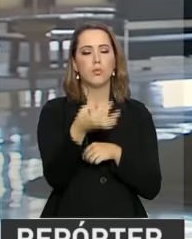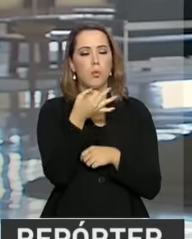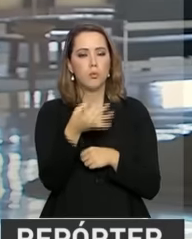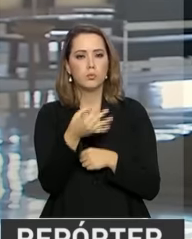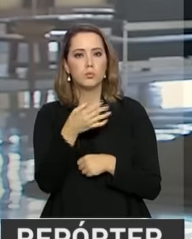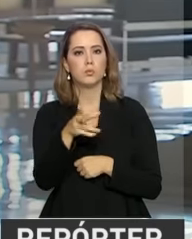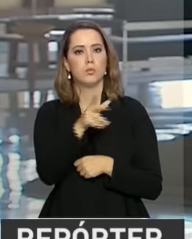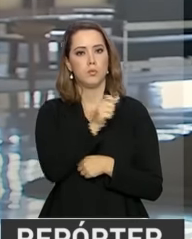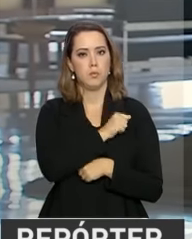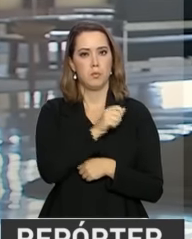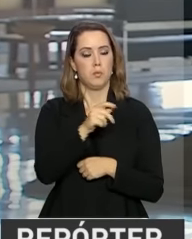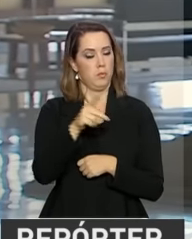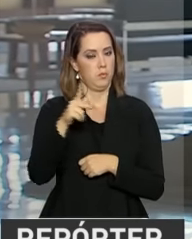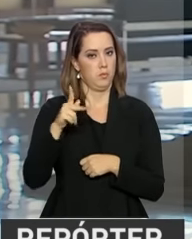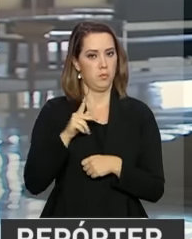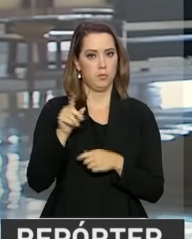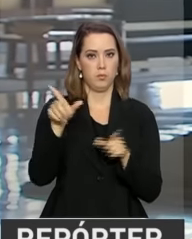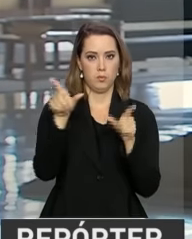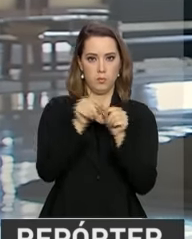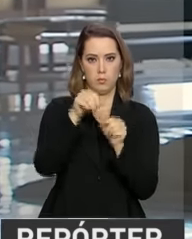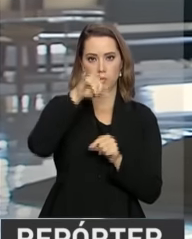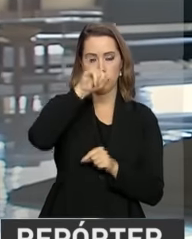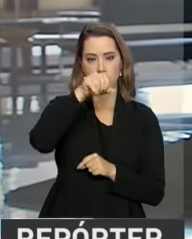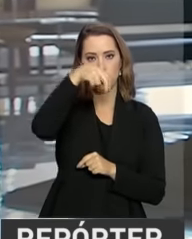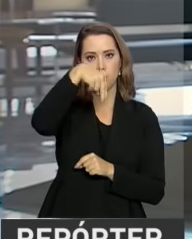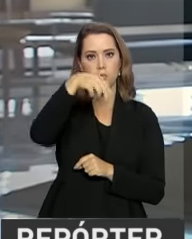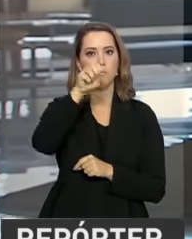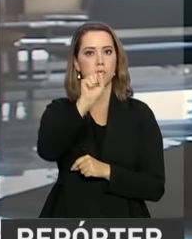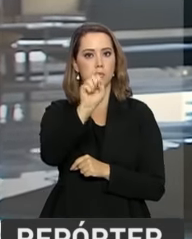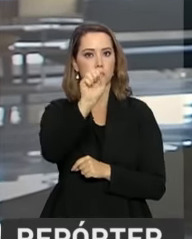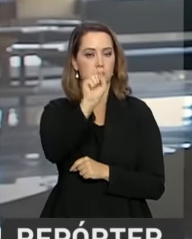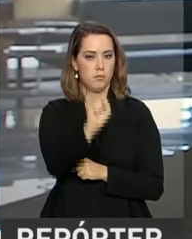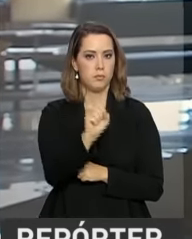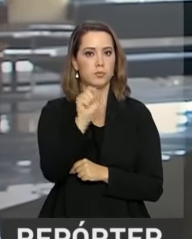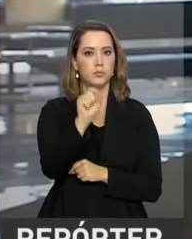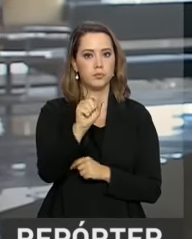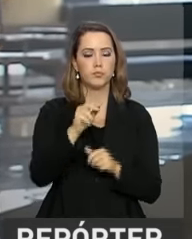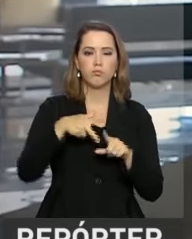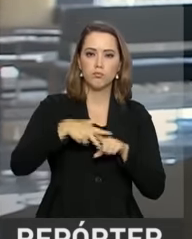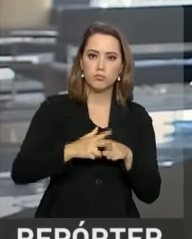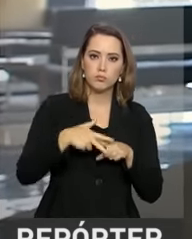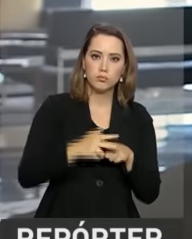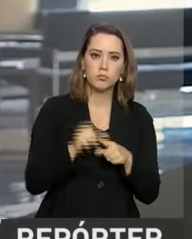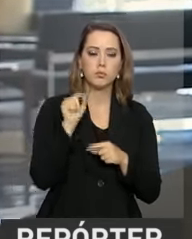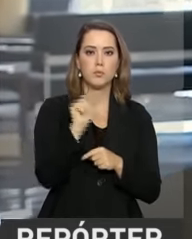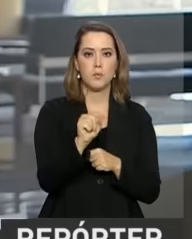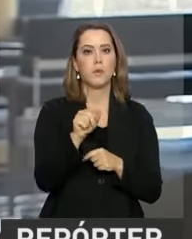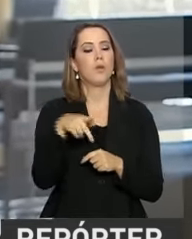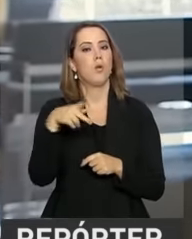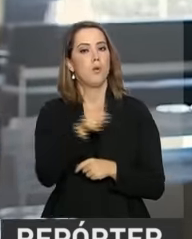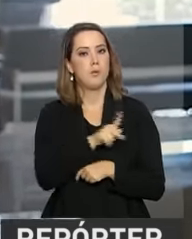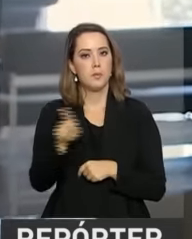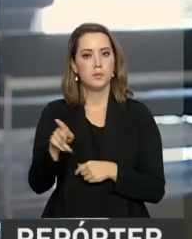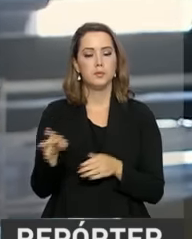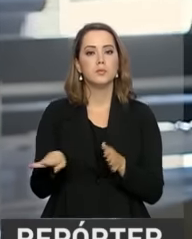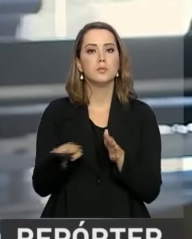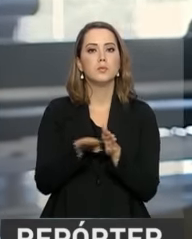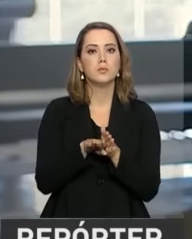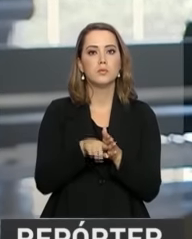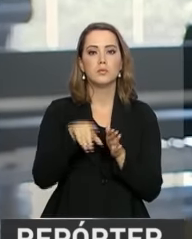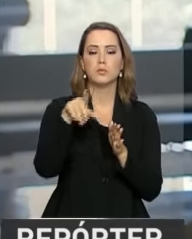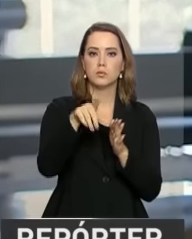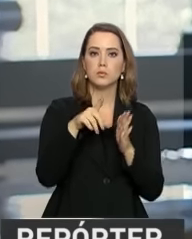Social o encontro acontece a partir de meio e30 no palácio do Jaburu Presidente Michel Temer chegou no Palácio do